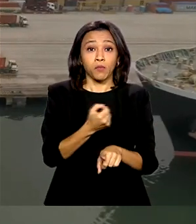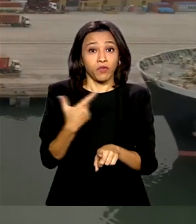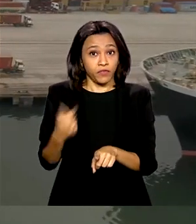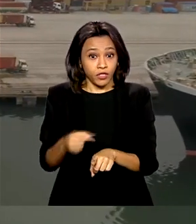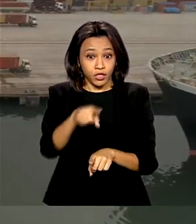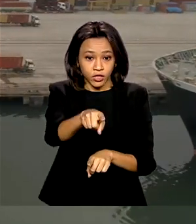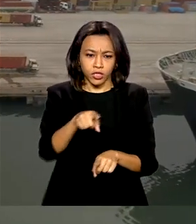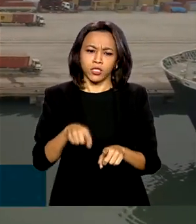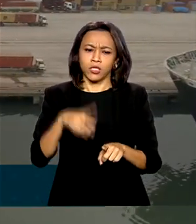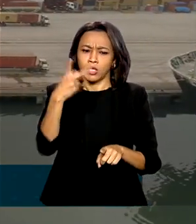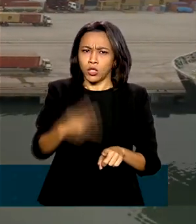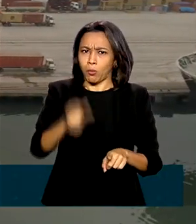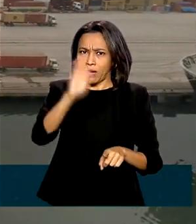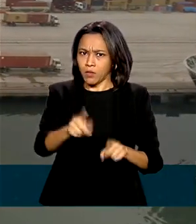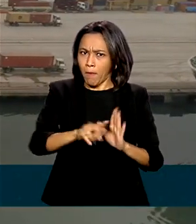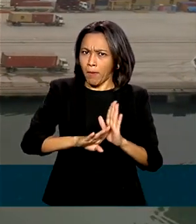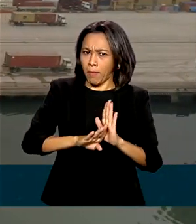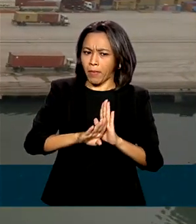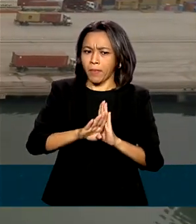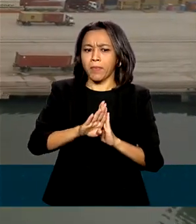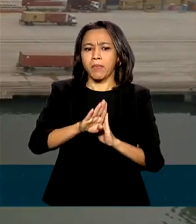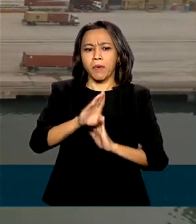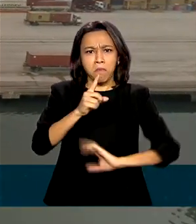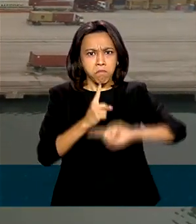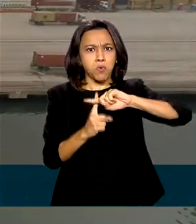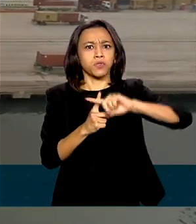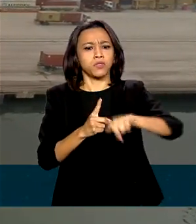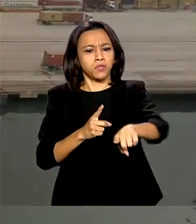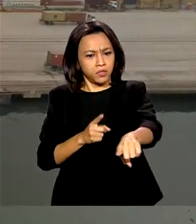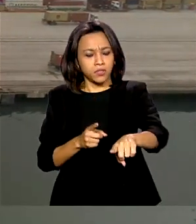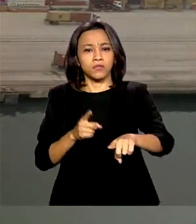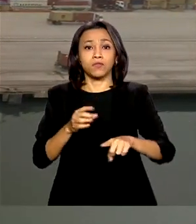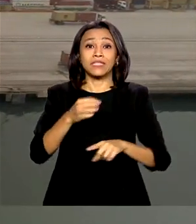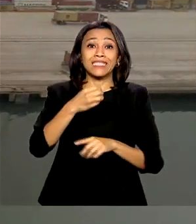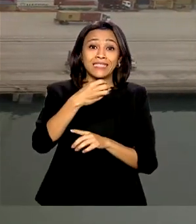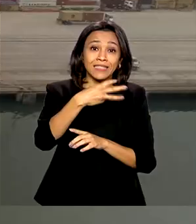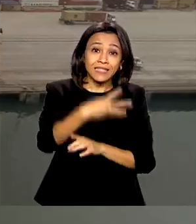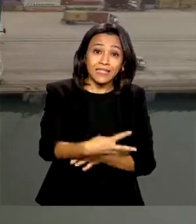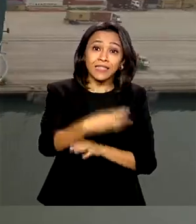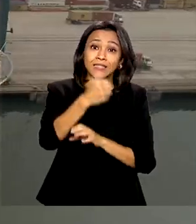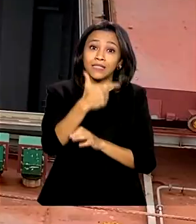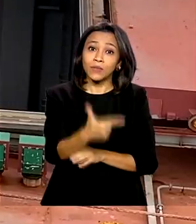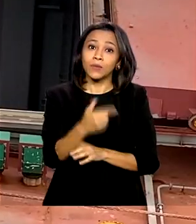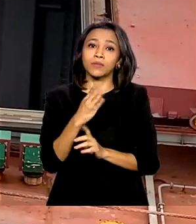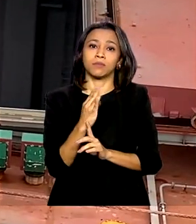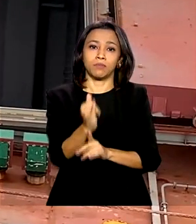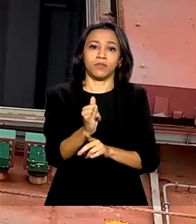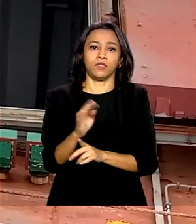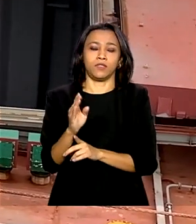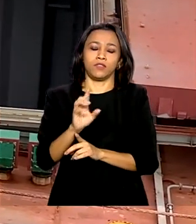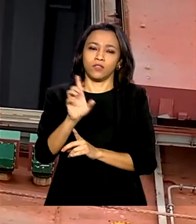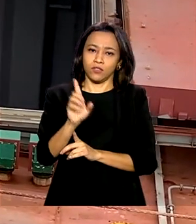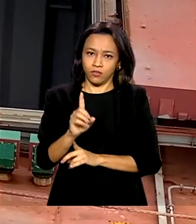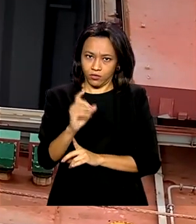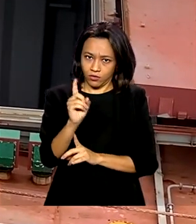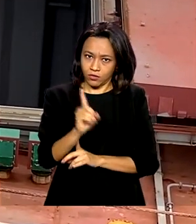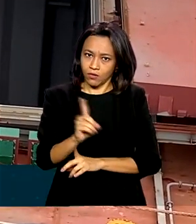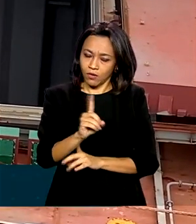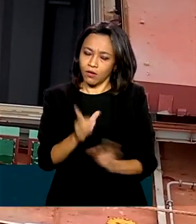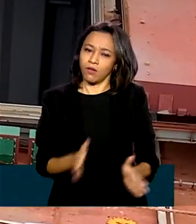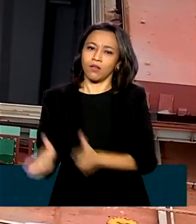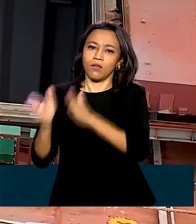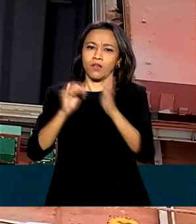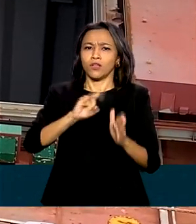a balança comercial brasileira já acumula saldo positivo de 32 bilhões de dólares. No mês de julho, mesmo